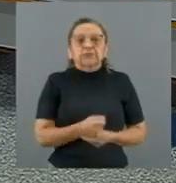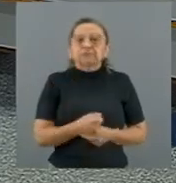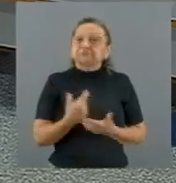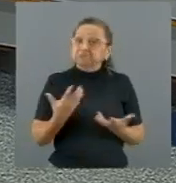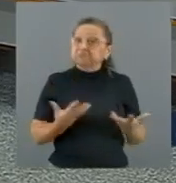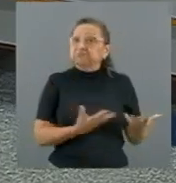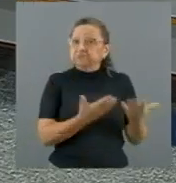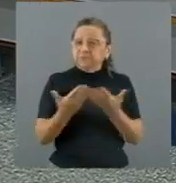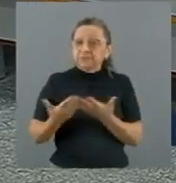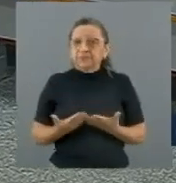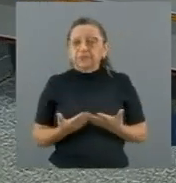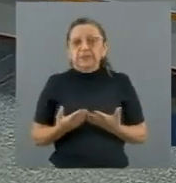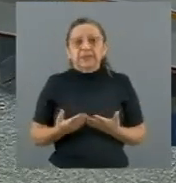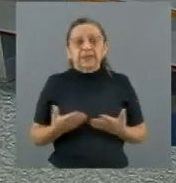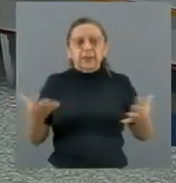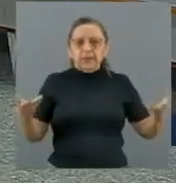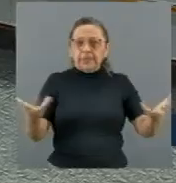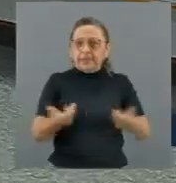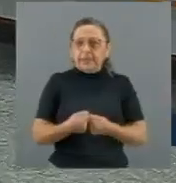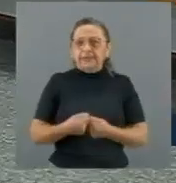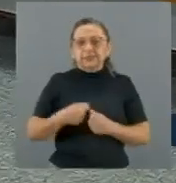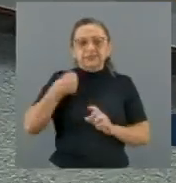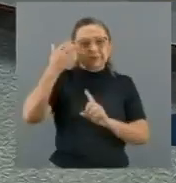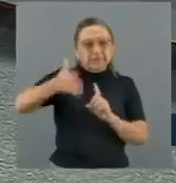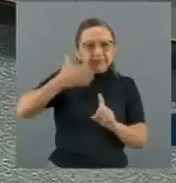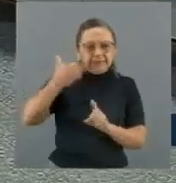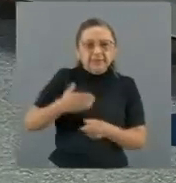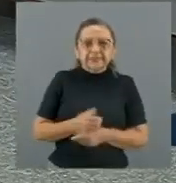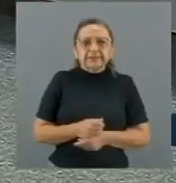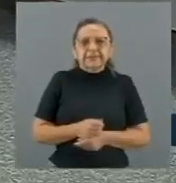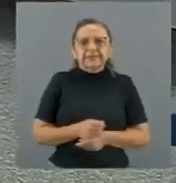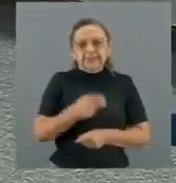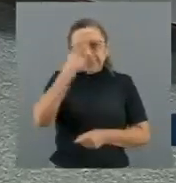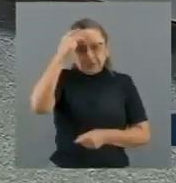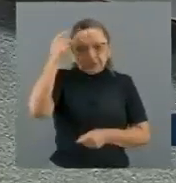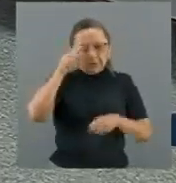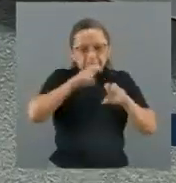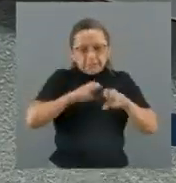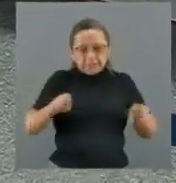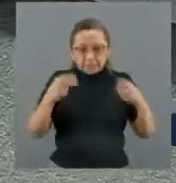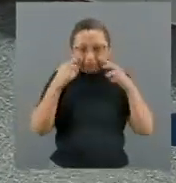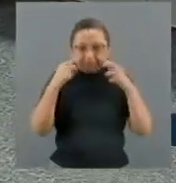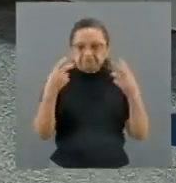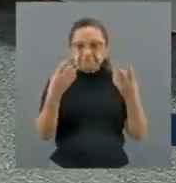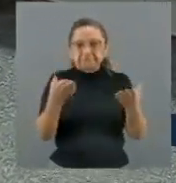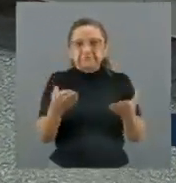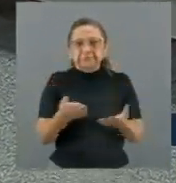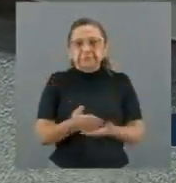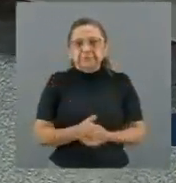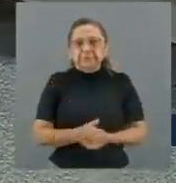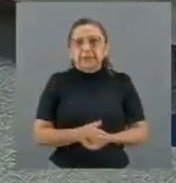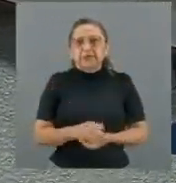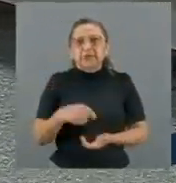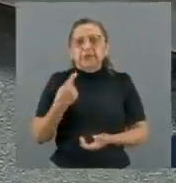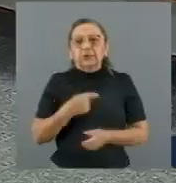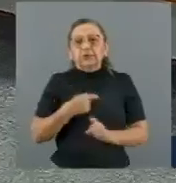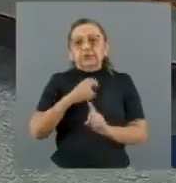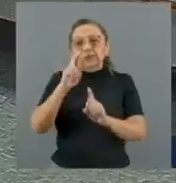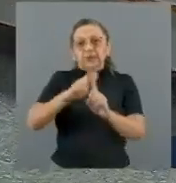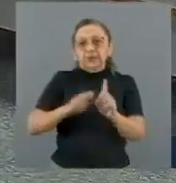dada a qualidade da mesa que está aqui colocada na nossa frente, né? O nosso eminente relator Marcelo Castro, né,